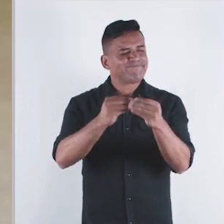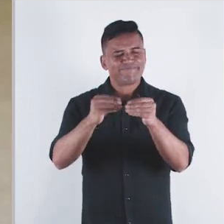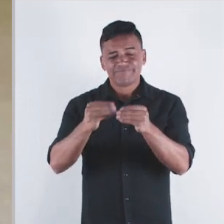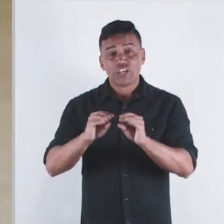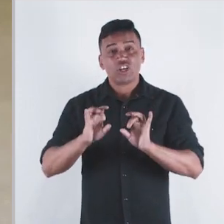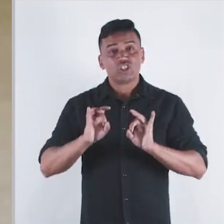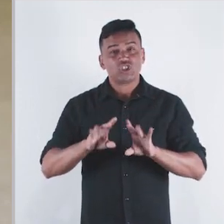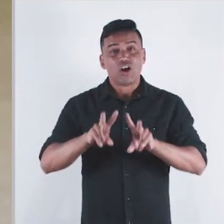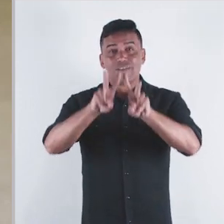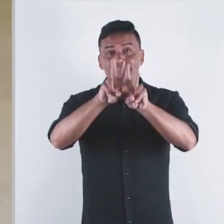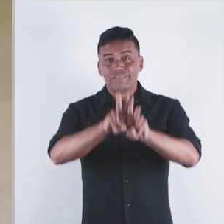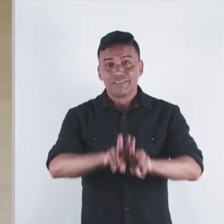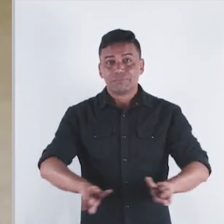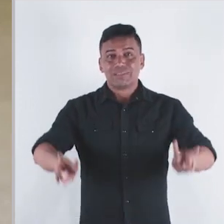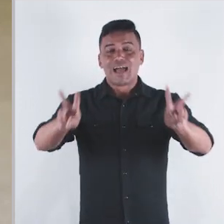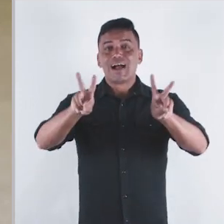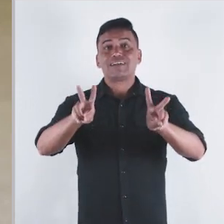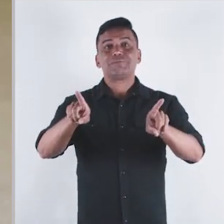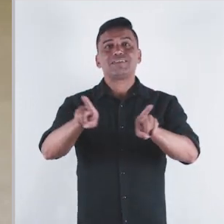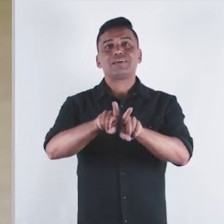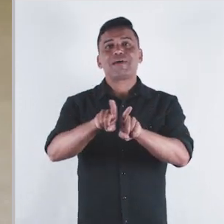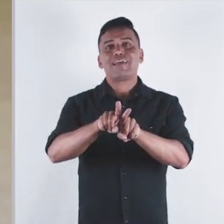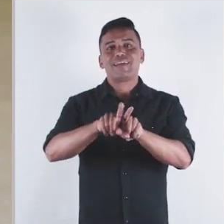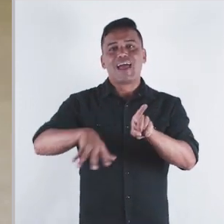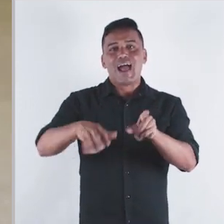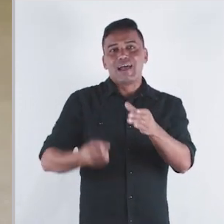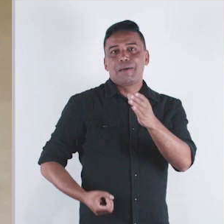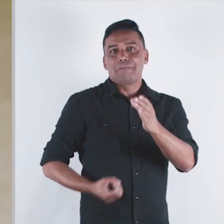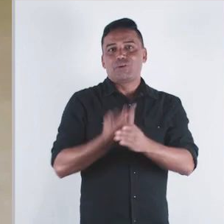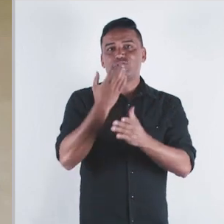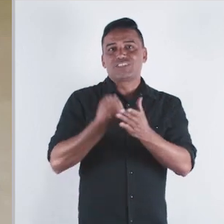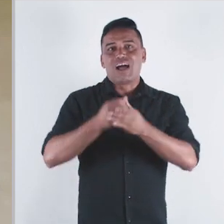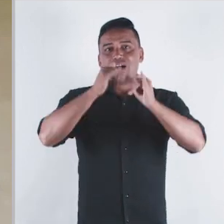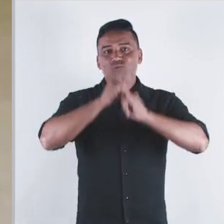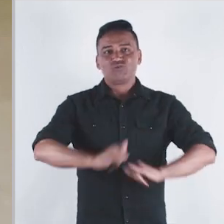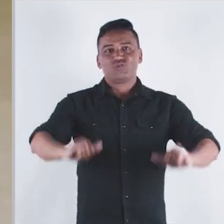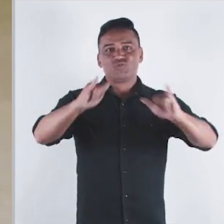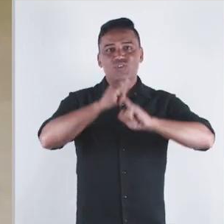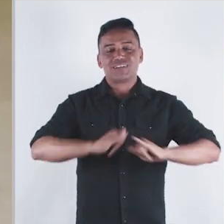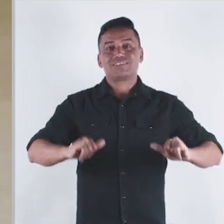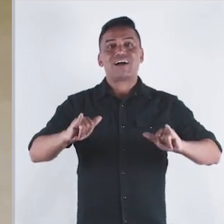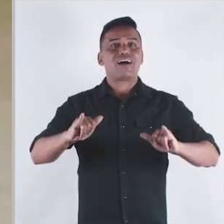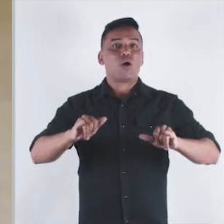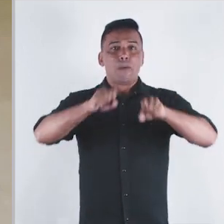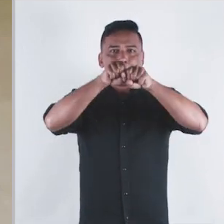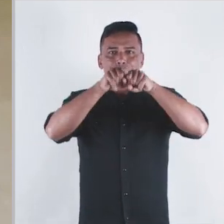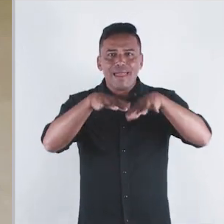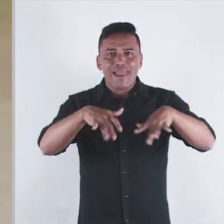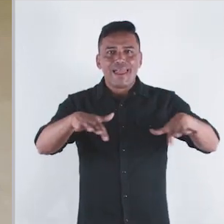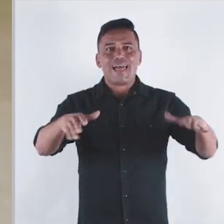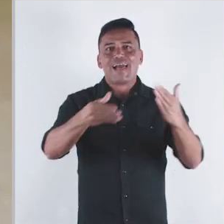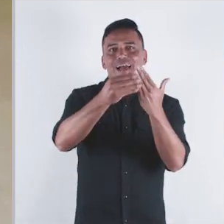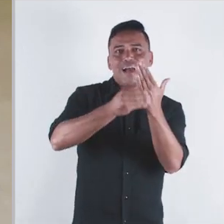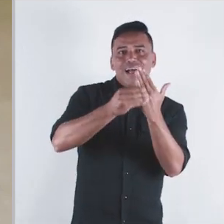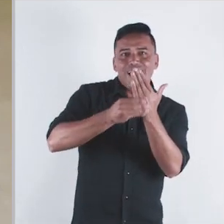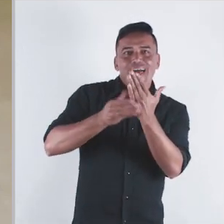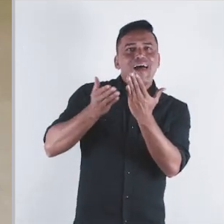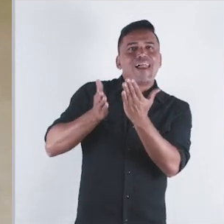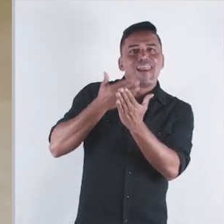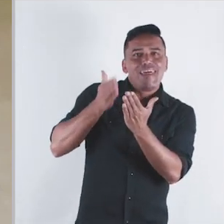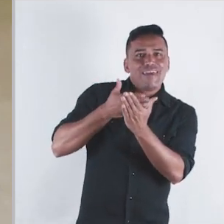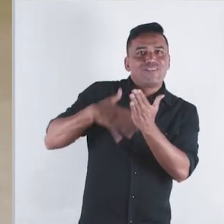na visibilidade, mas na produção, na divulgação, na circulação dessas obras,